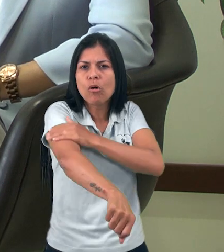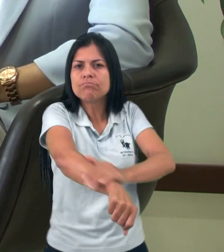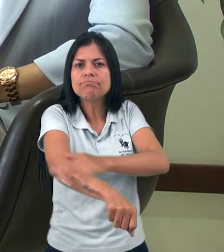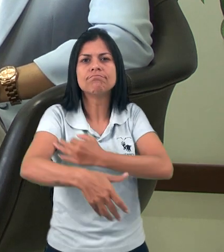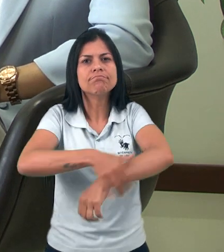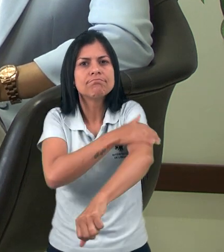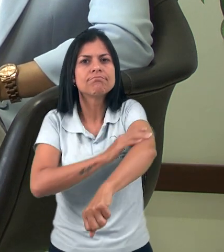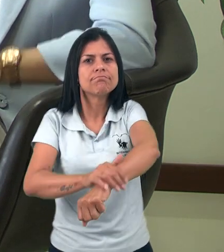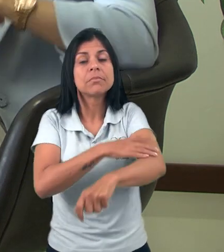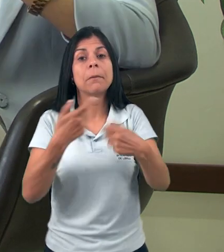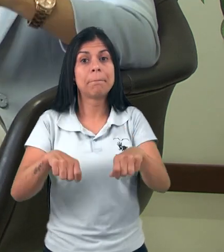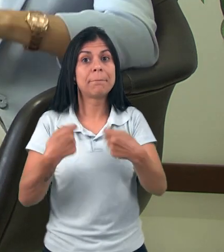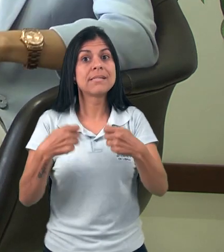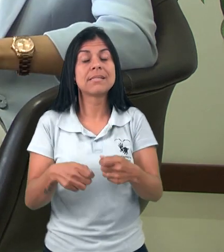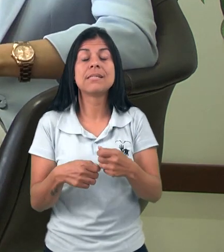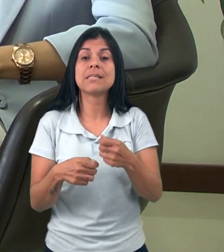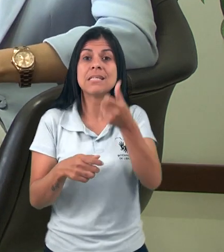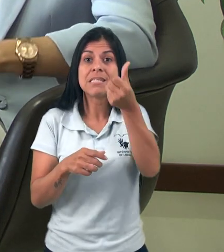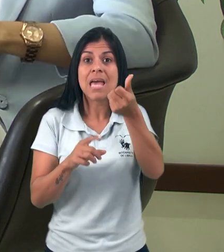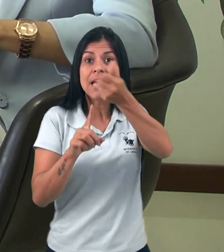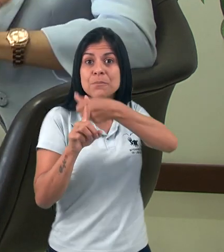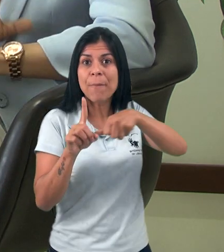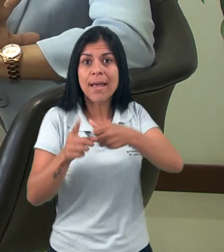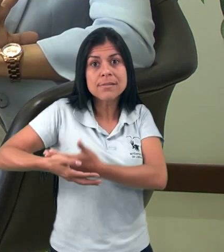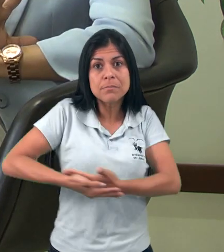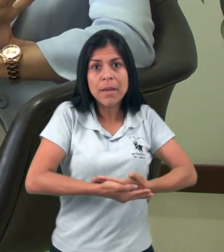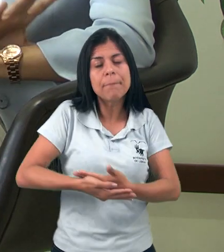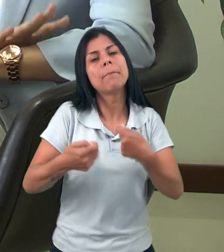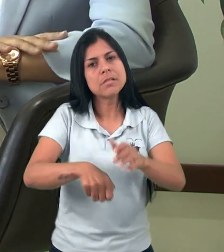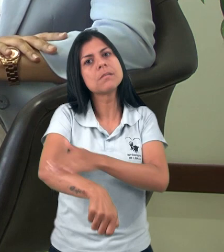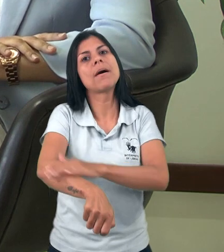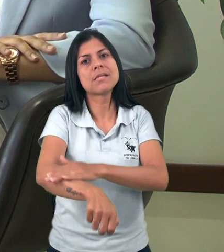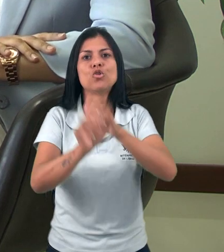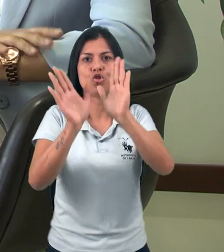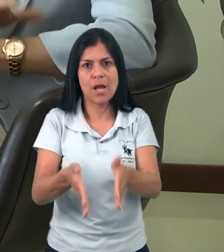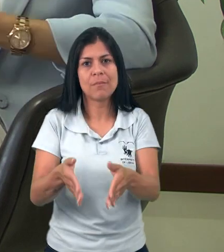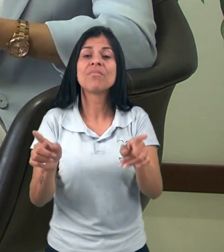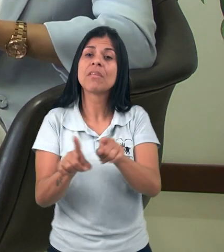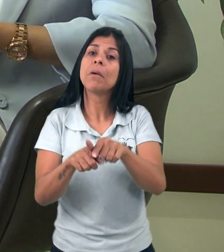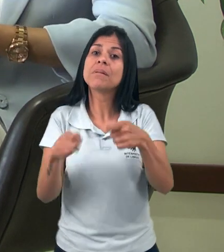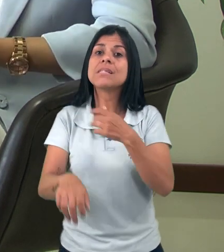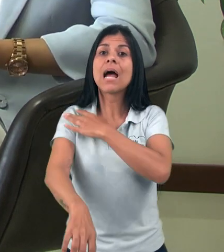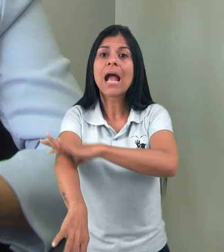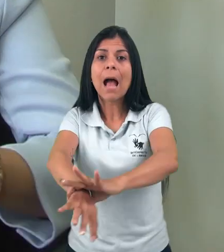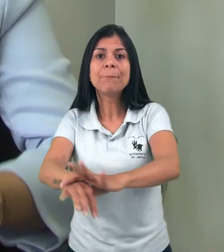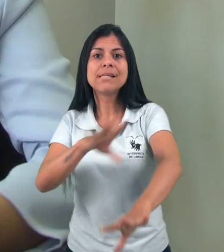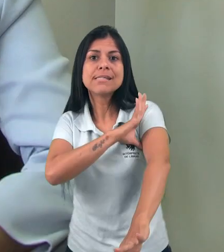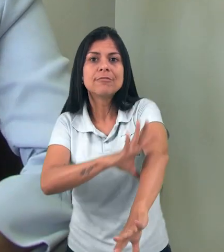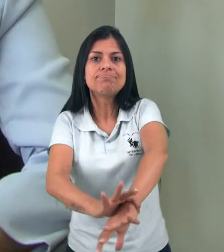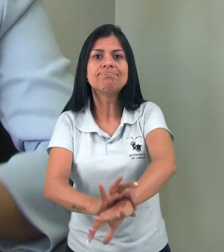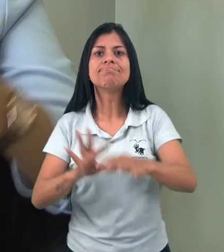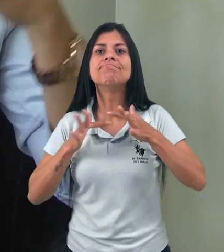deve ser incentivado a partir do sexto mês. E a gente também pode usar barreira, com camisas